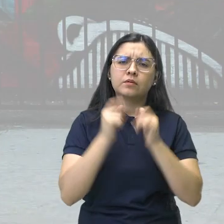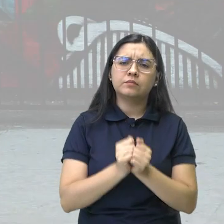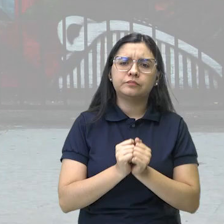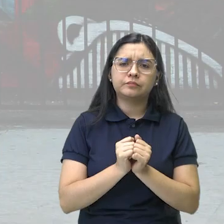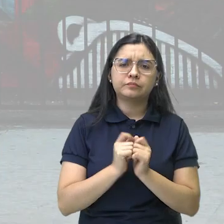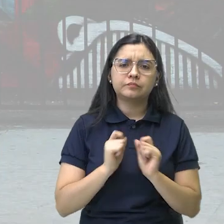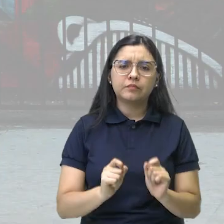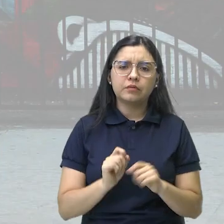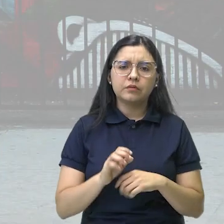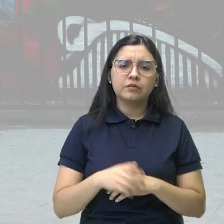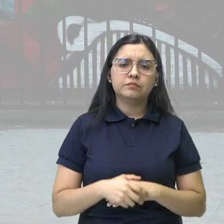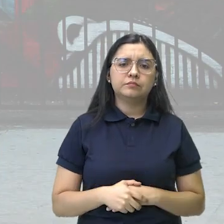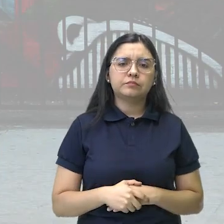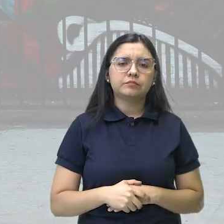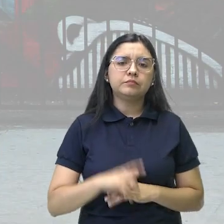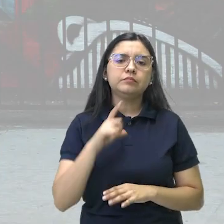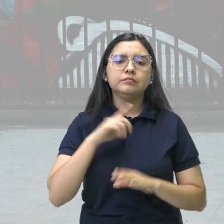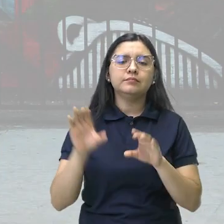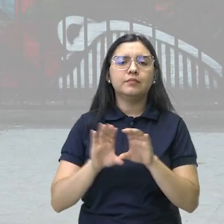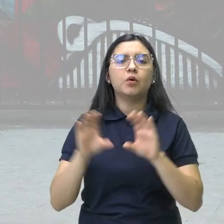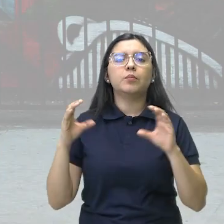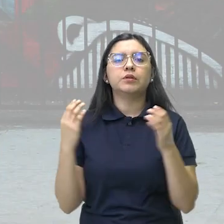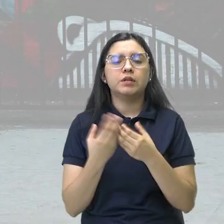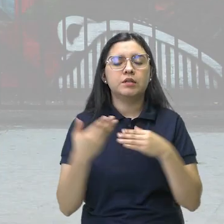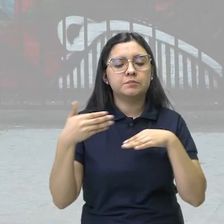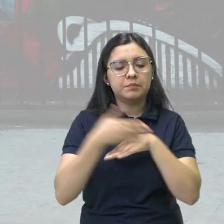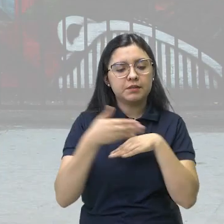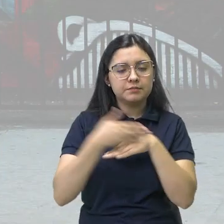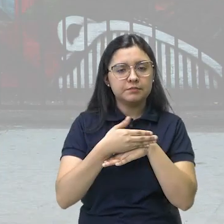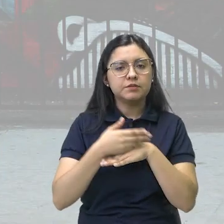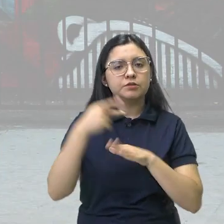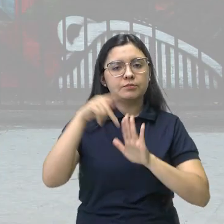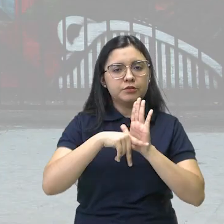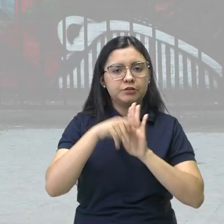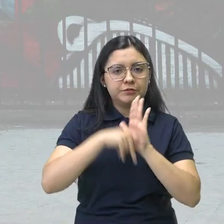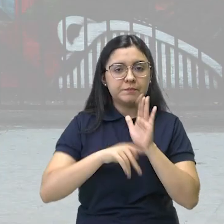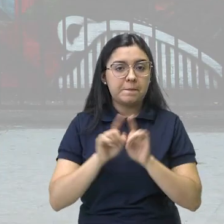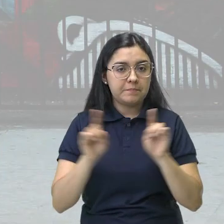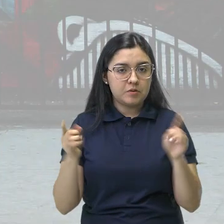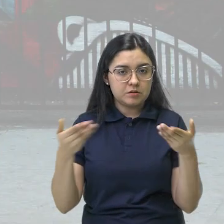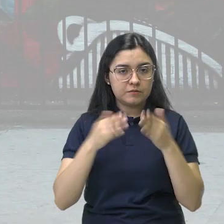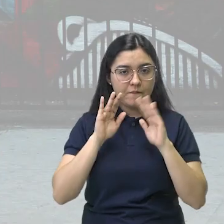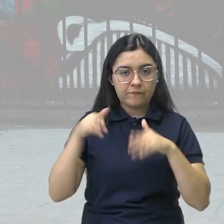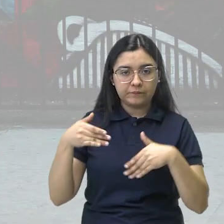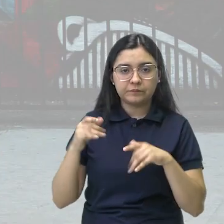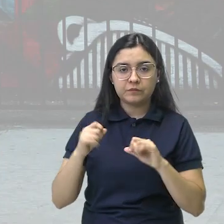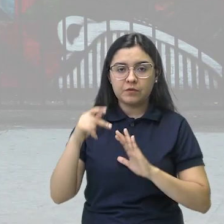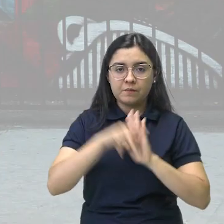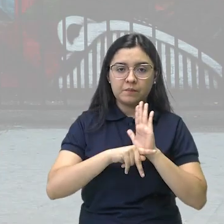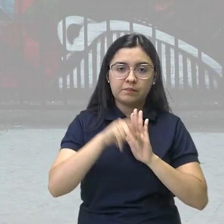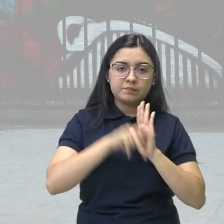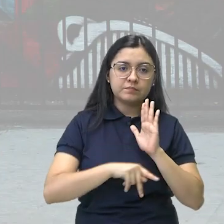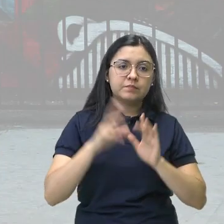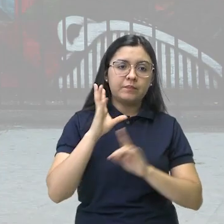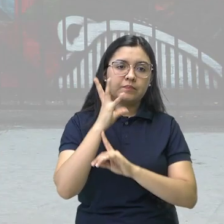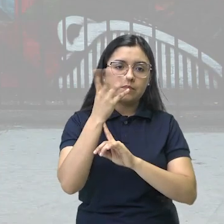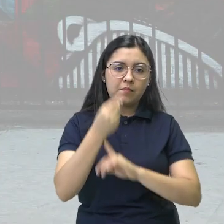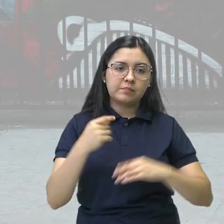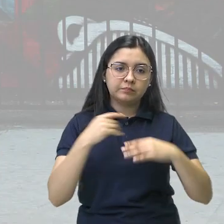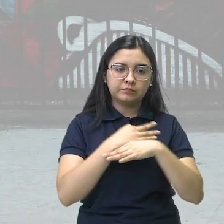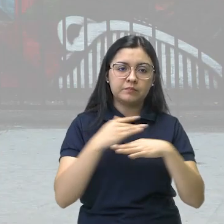toda uma comunidade participando desses projetos. Nós vamos falar agora com um projeto de